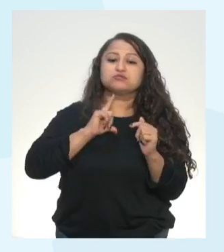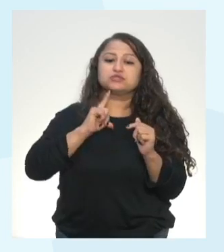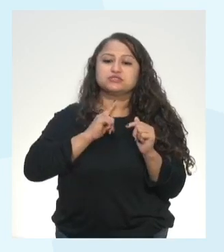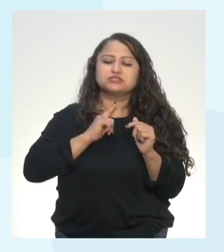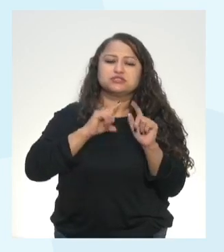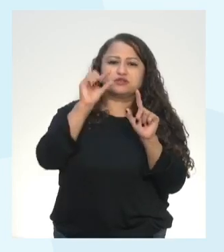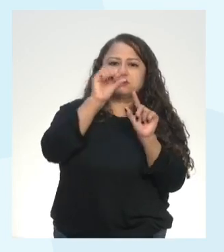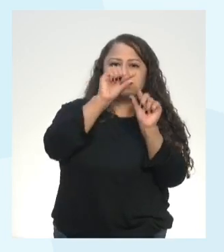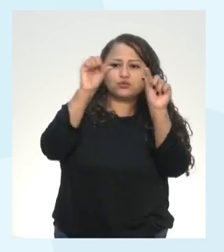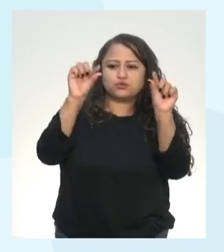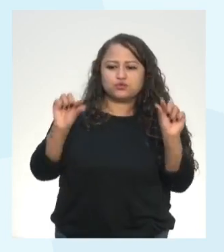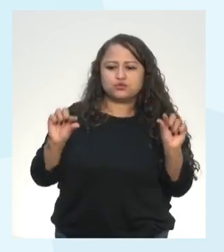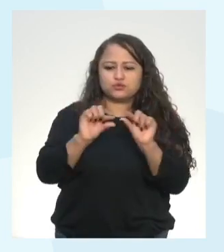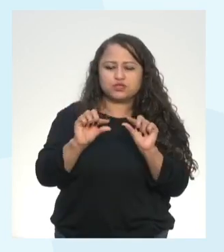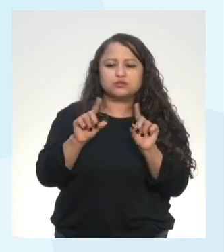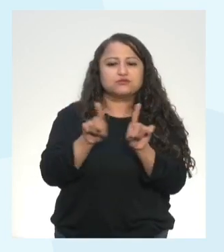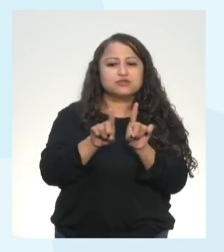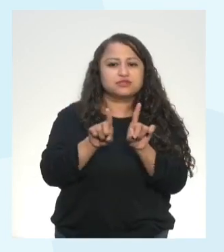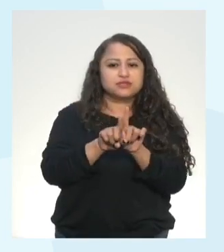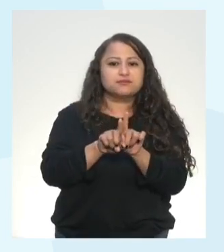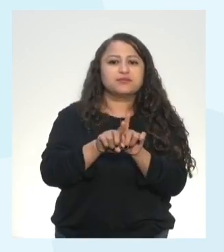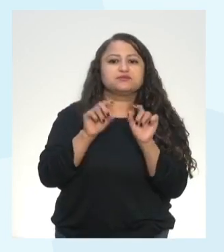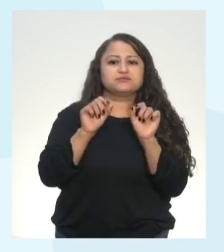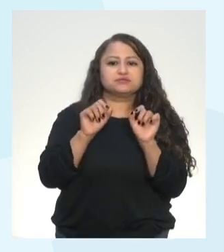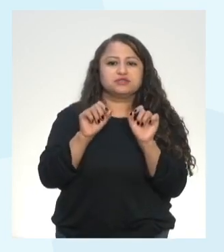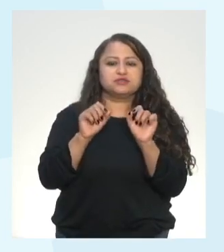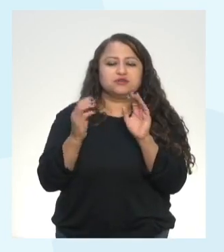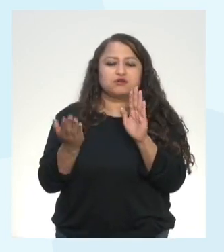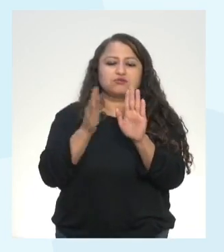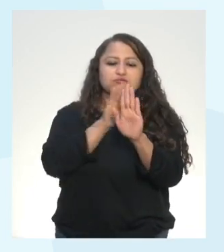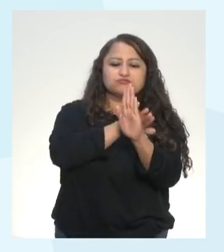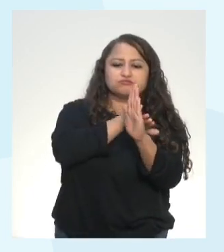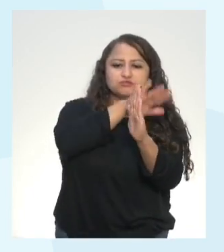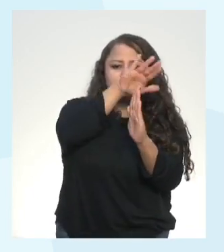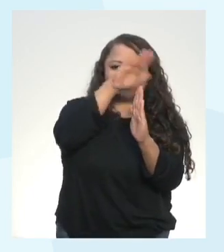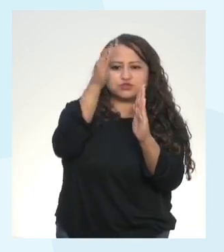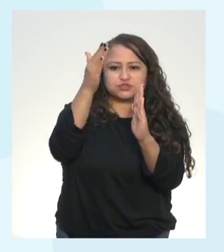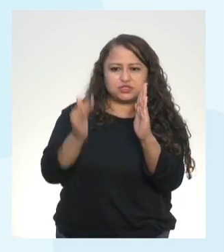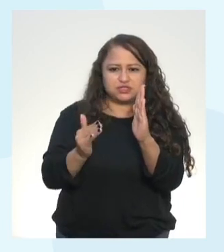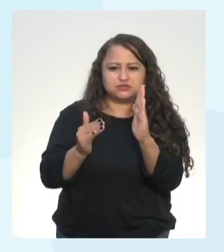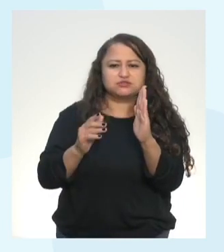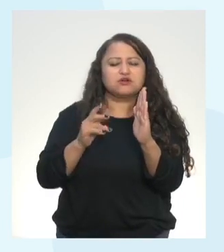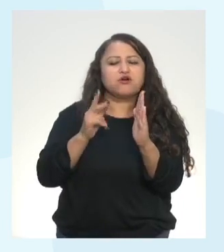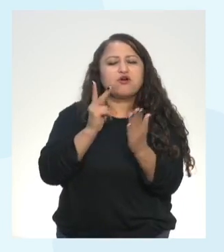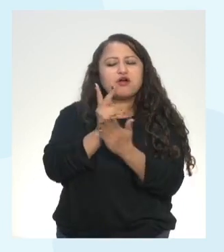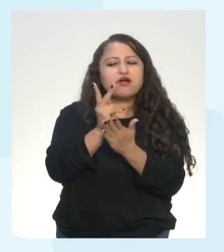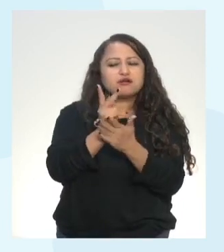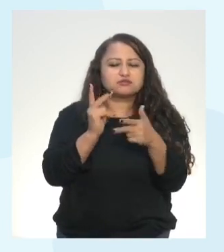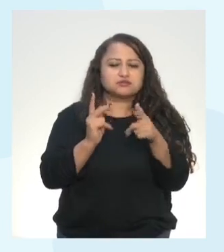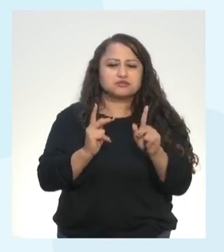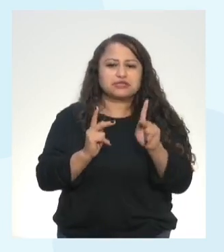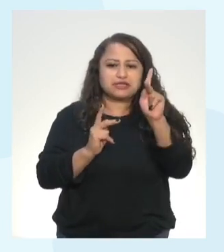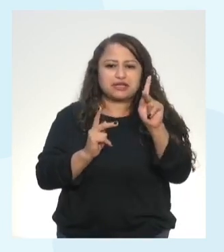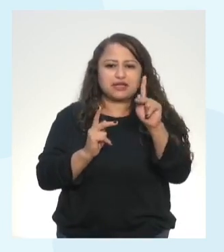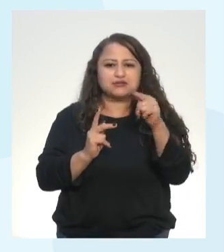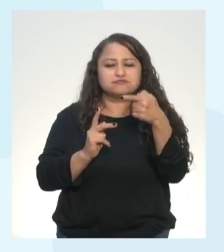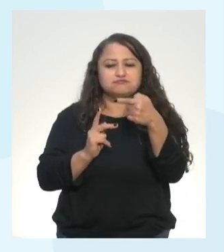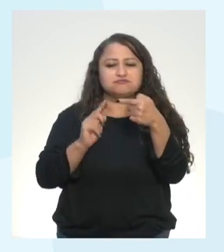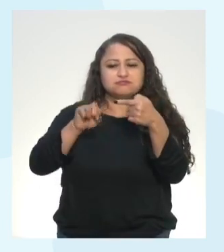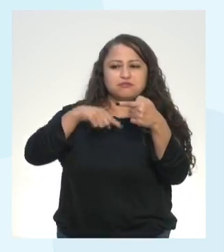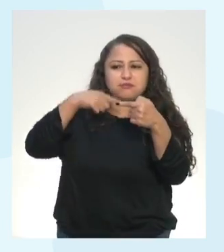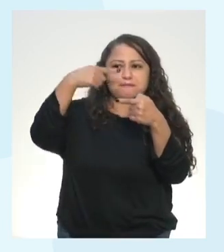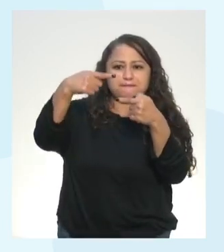Tranquilo? Então, vamos continuar. Porque até agora eu não falei de razão de semelhança, né? Então, vamos para lá. Razão de